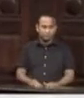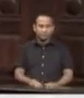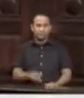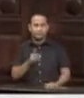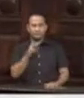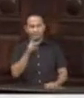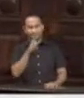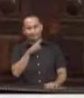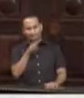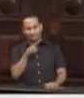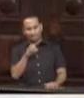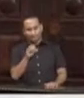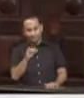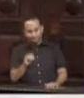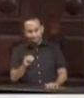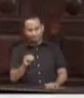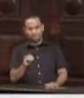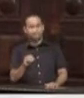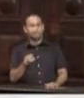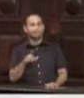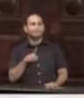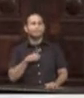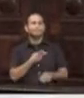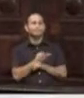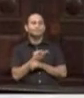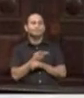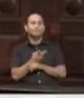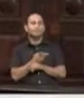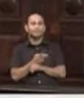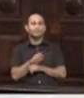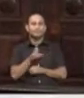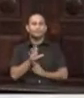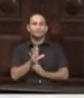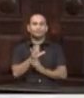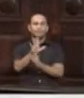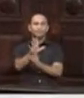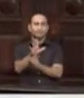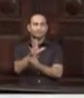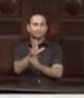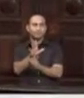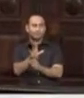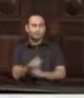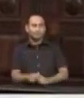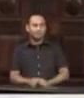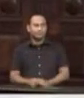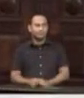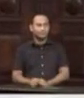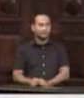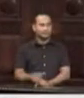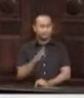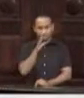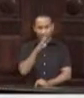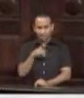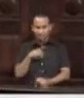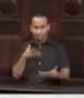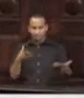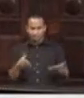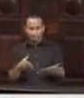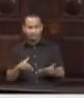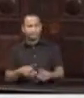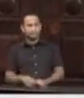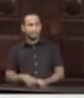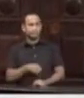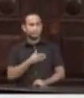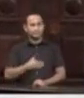está cassado. Pezão, aliás, citado em depoimento recente do ex-governador Sérgio Cabral, onde